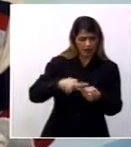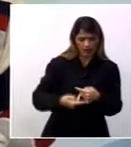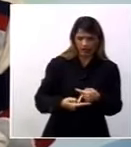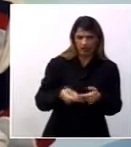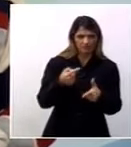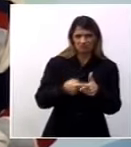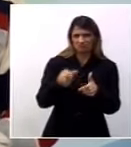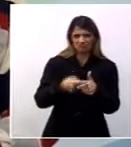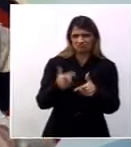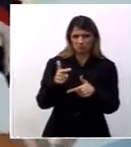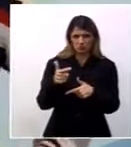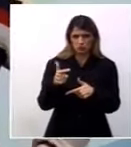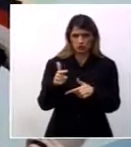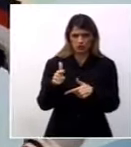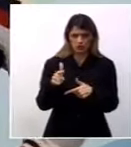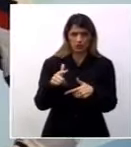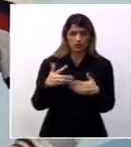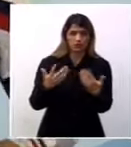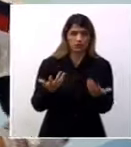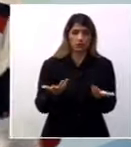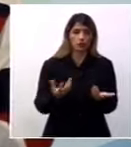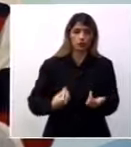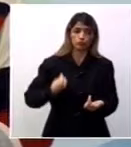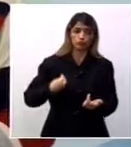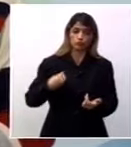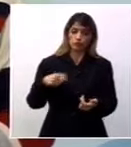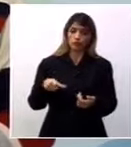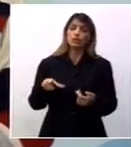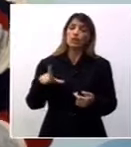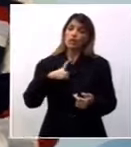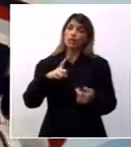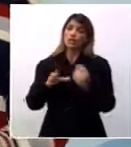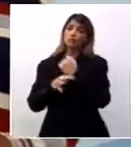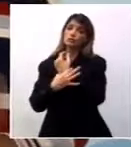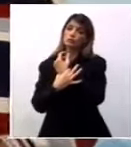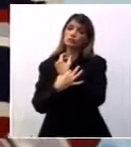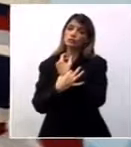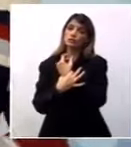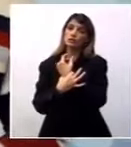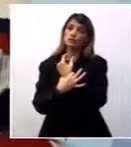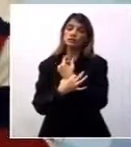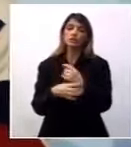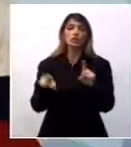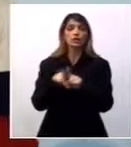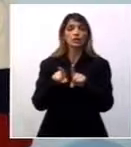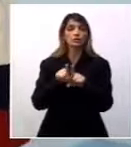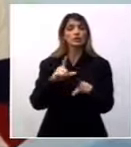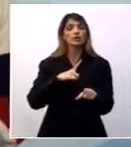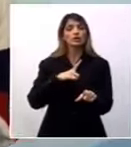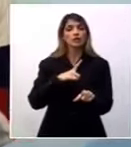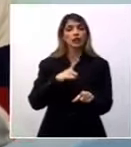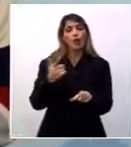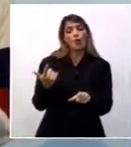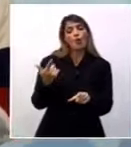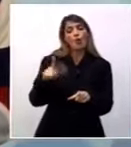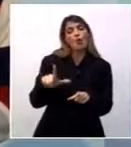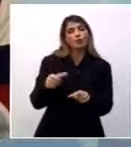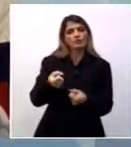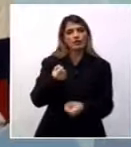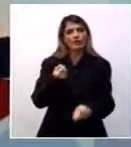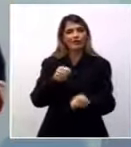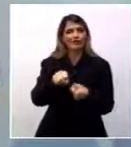problema. Né? Então, você está ali com segurança. Tá? Temos também uma outra atividade aí que nós